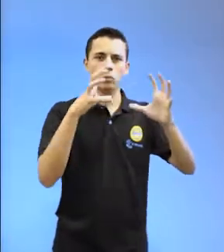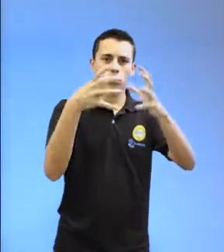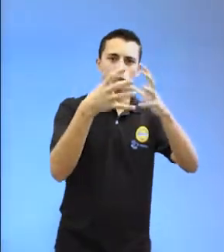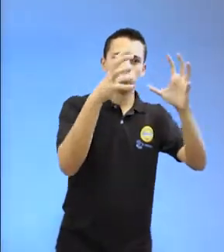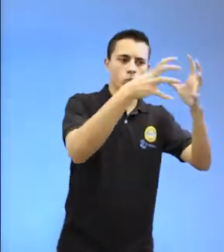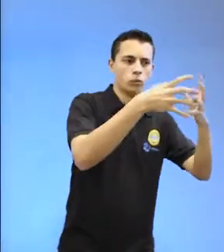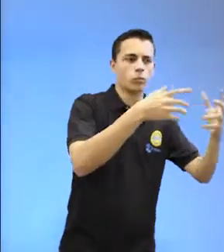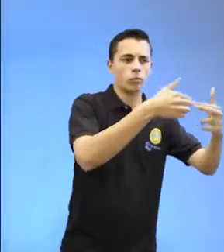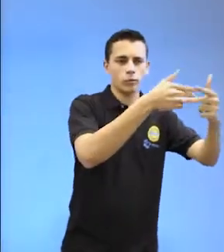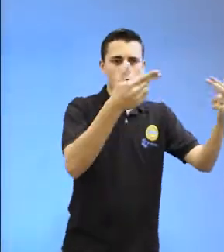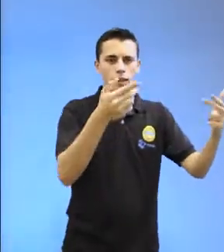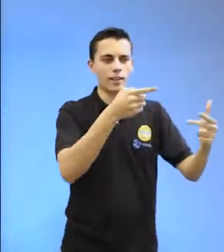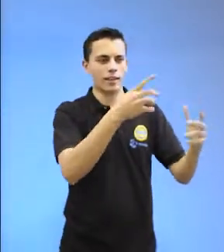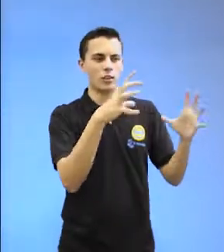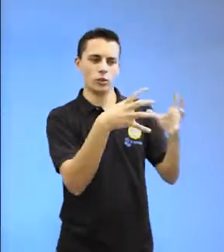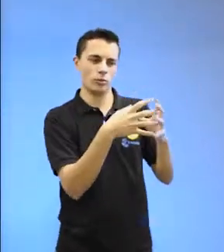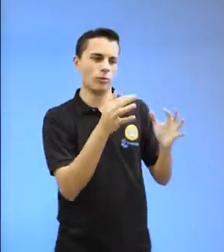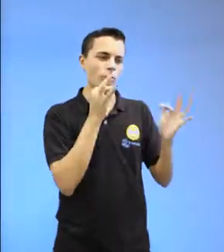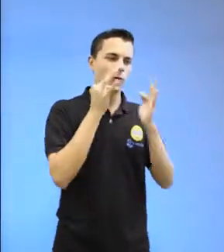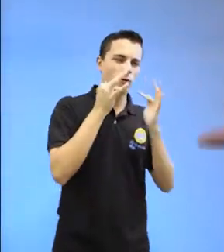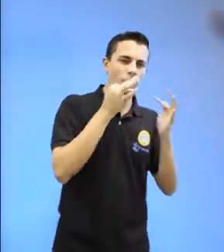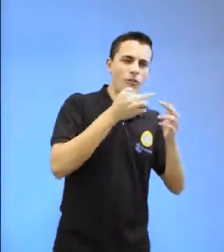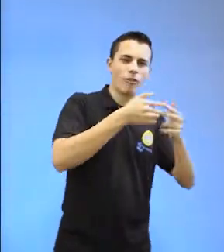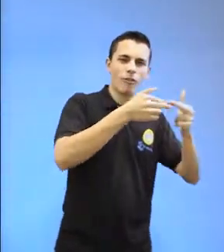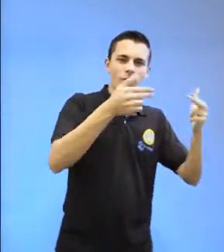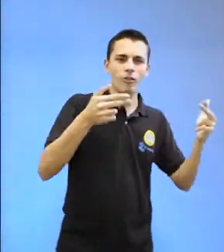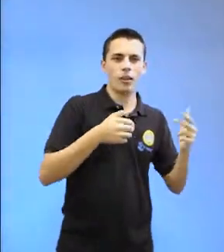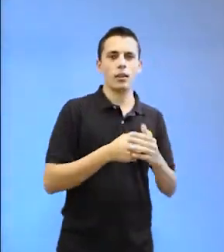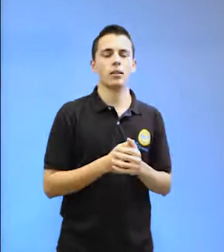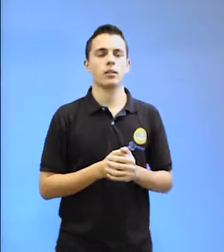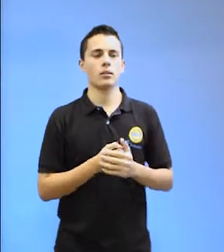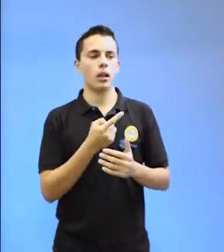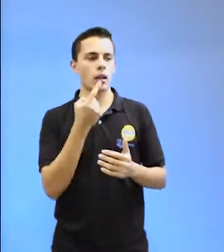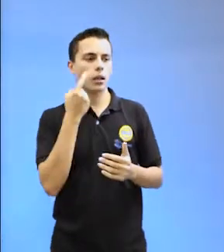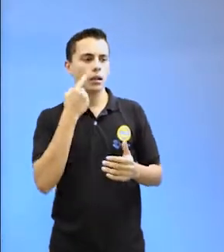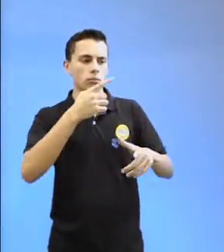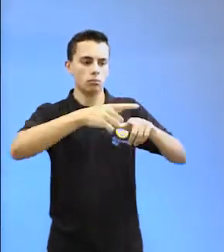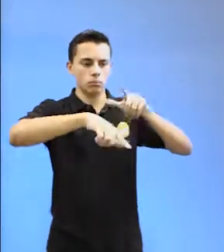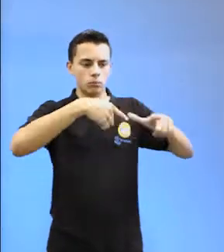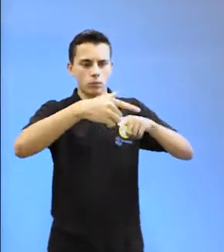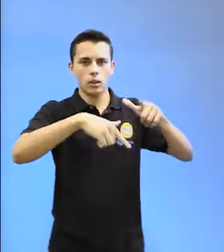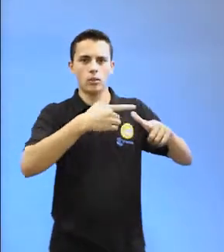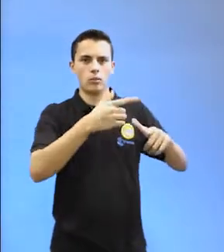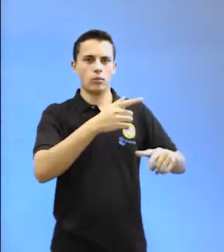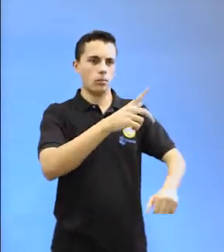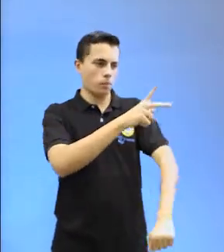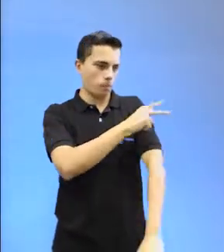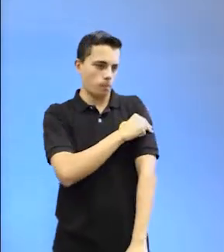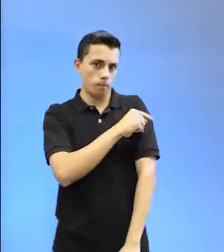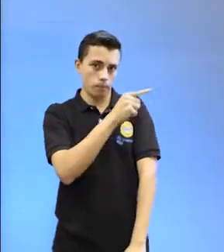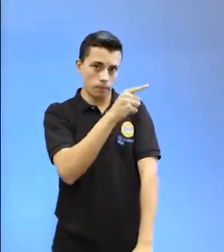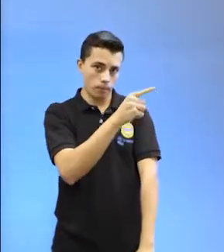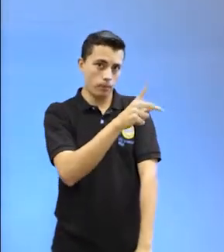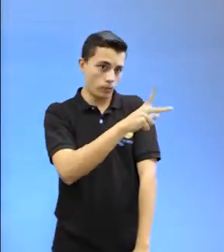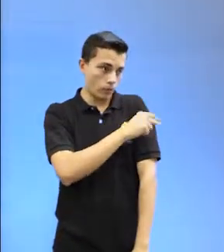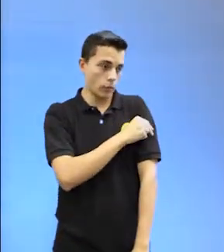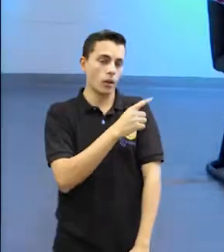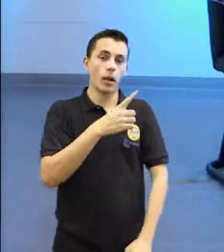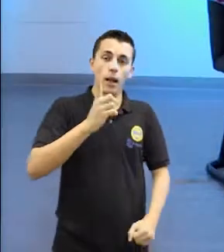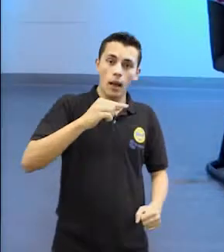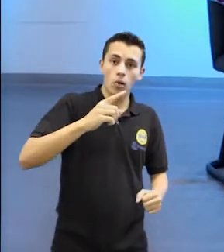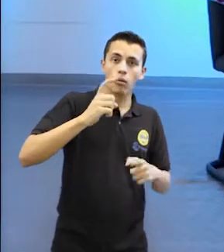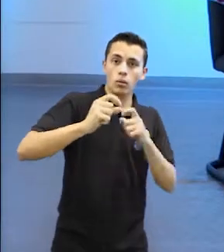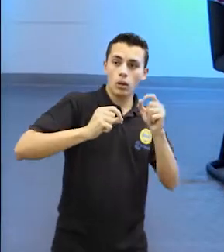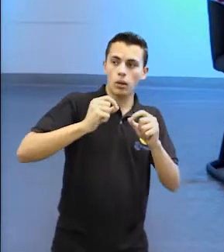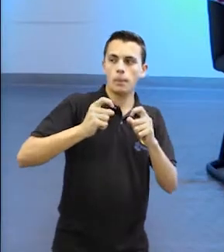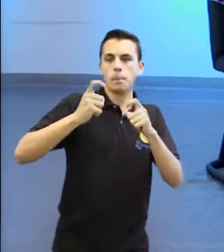que se reúnem. E aí ela trabalha para... A patroa dela é uma médica. Tá, e ela traz a informação. Essa é uma sinopse